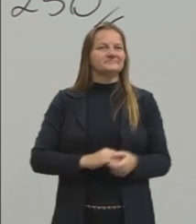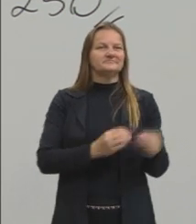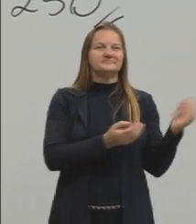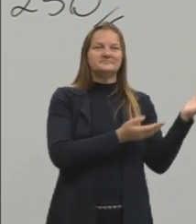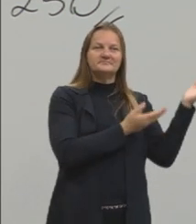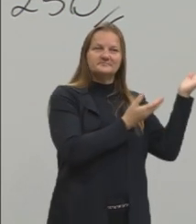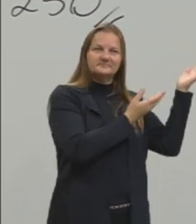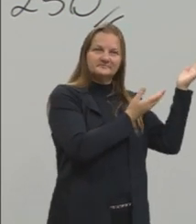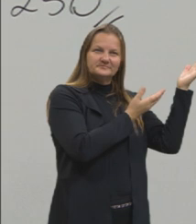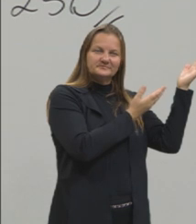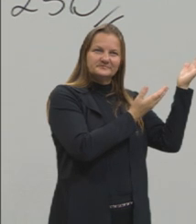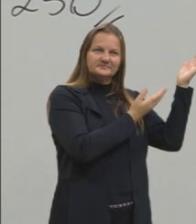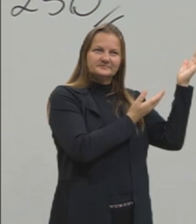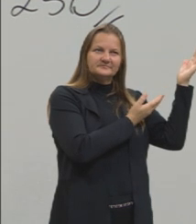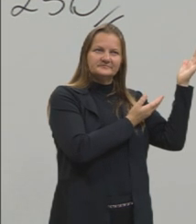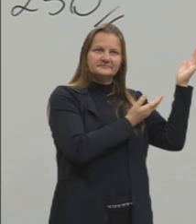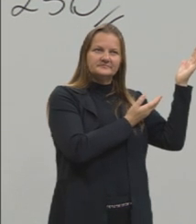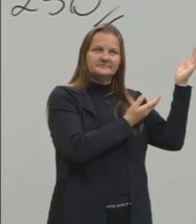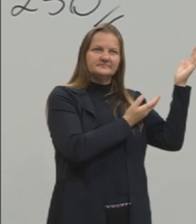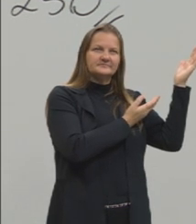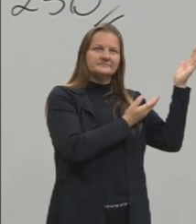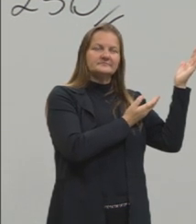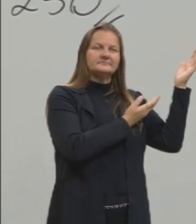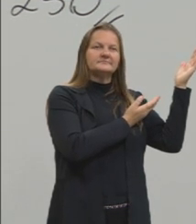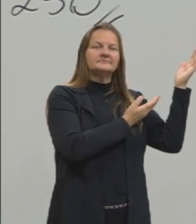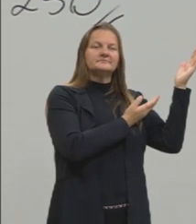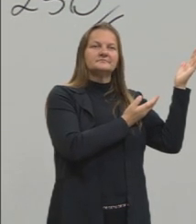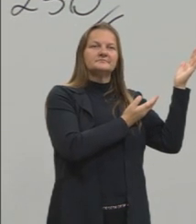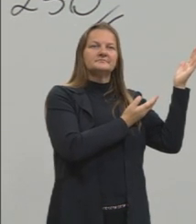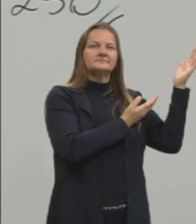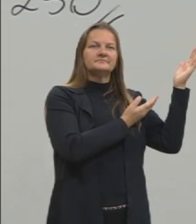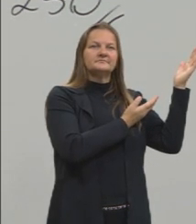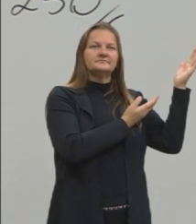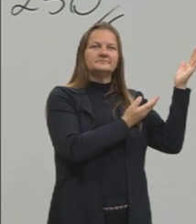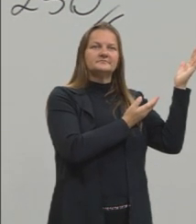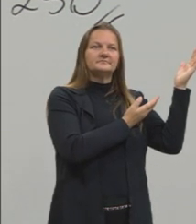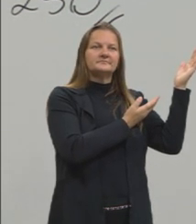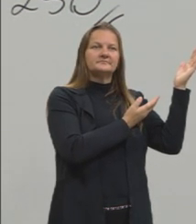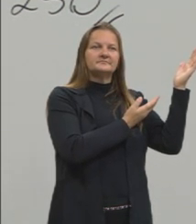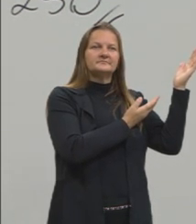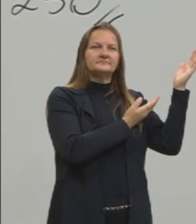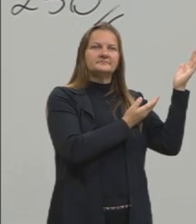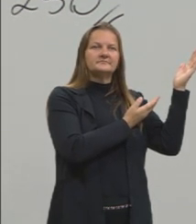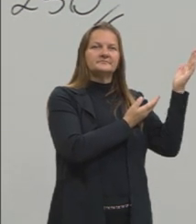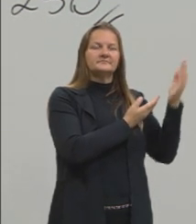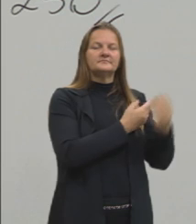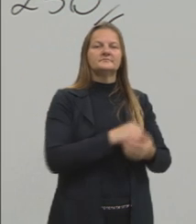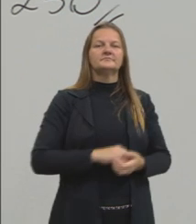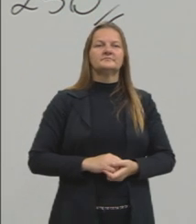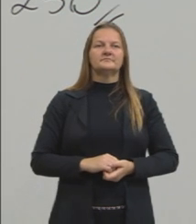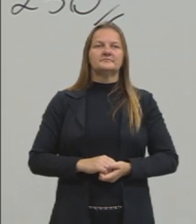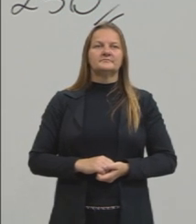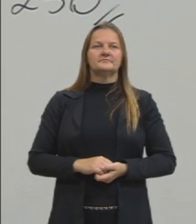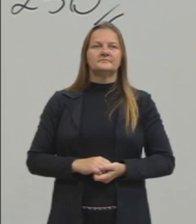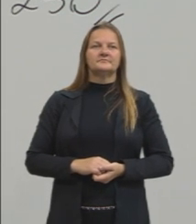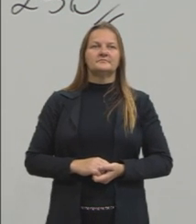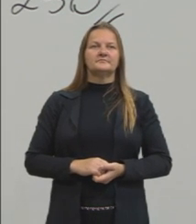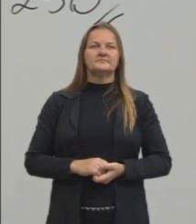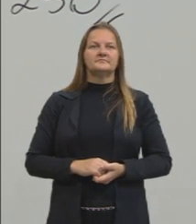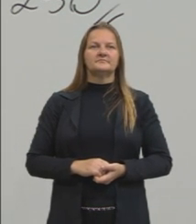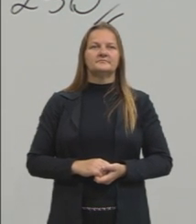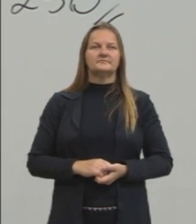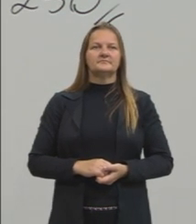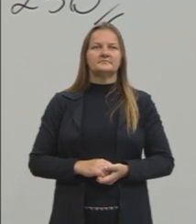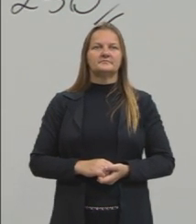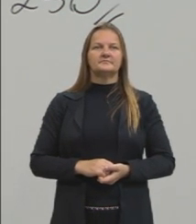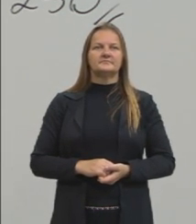oito vezes 48 x008 X4 tão 16